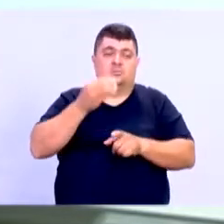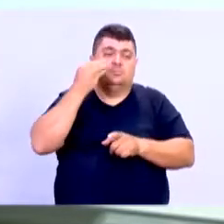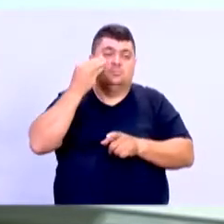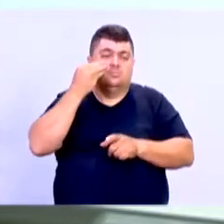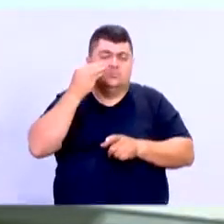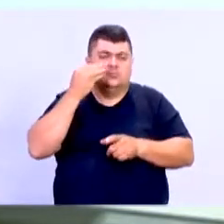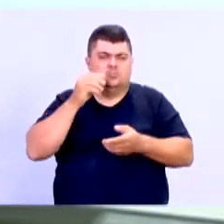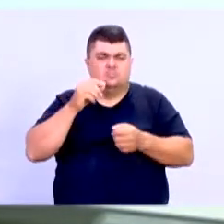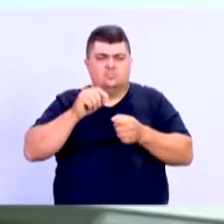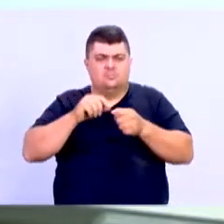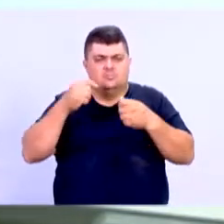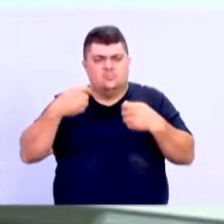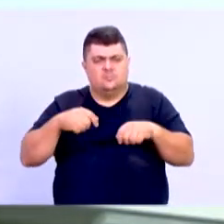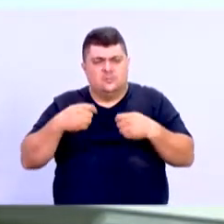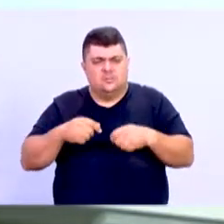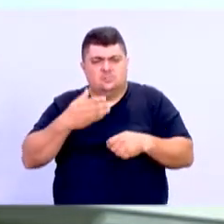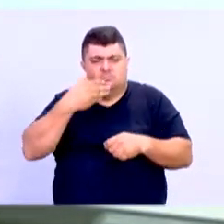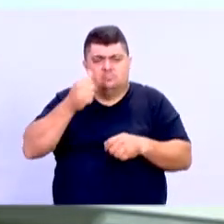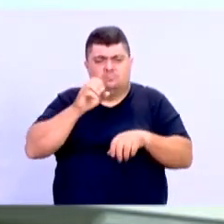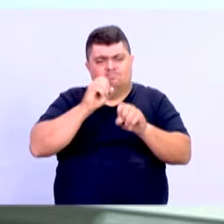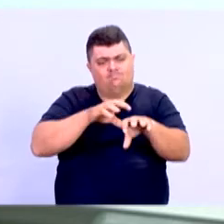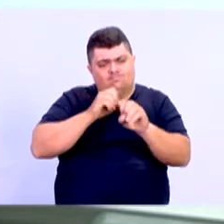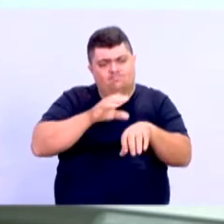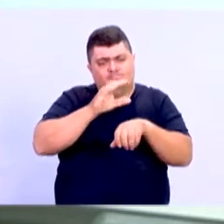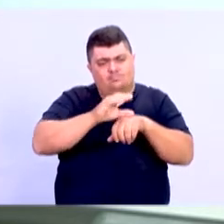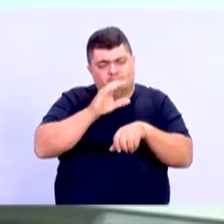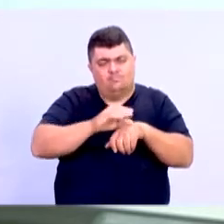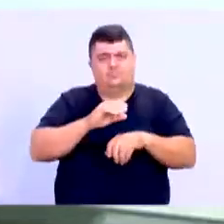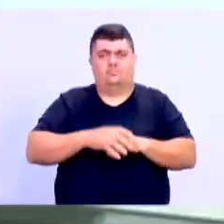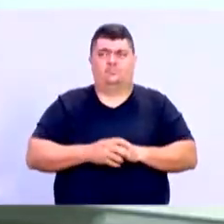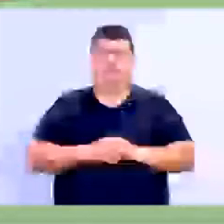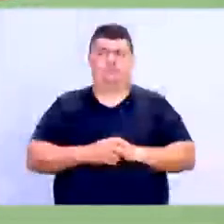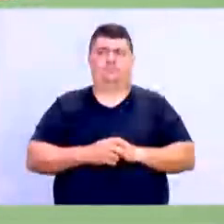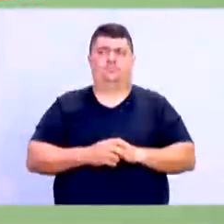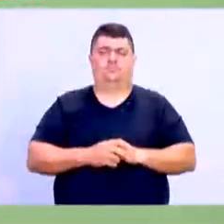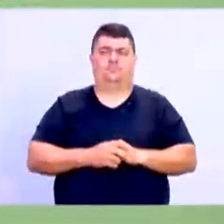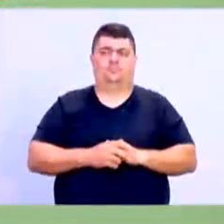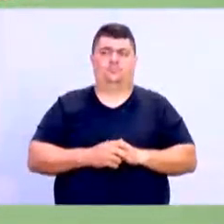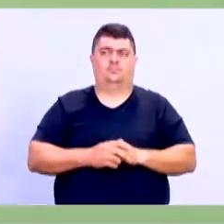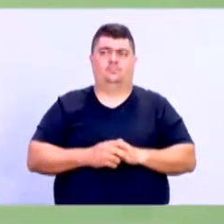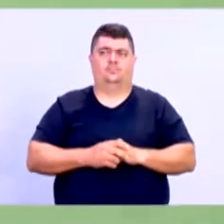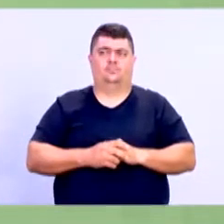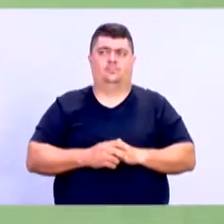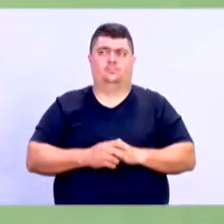de deficiência. Com isso, dar treinamento e capacitação.